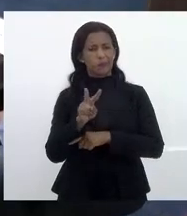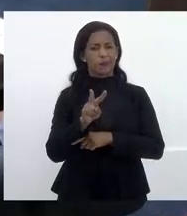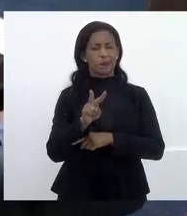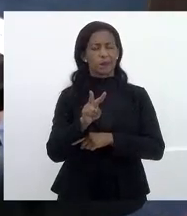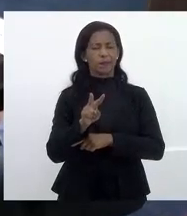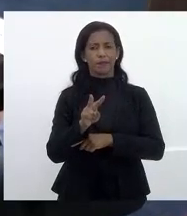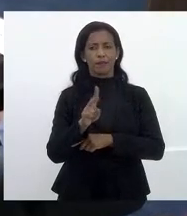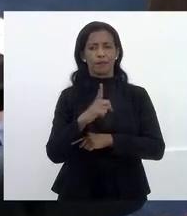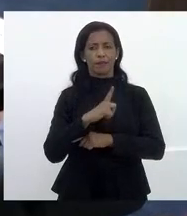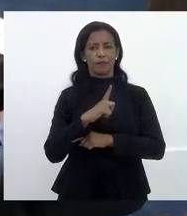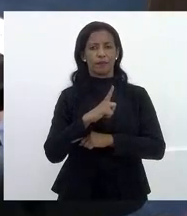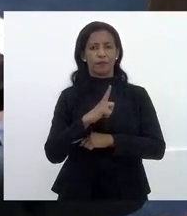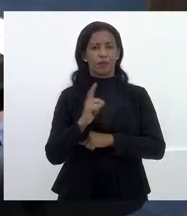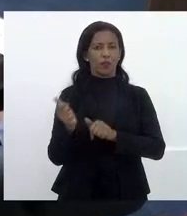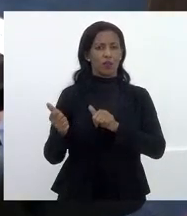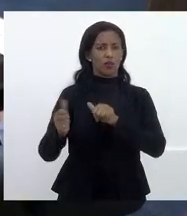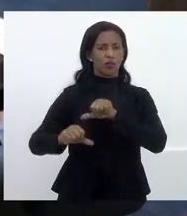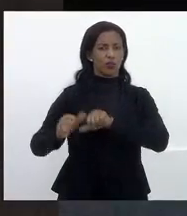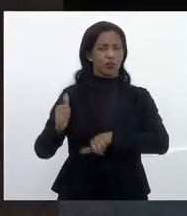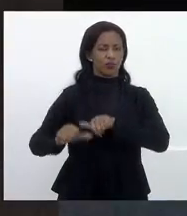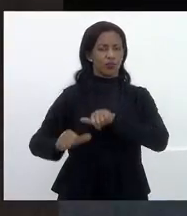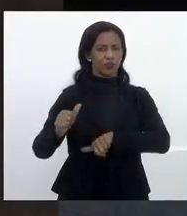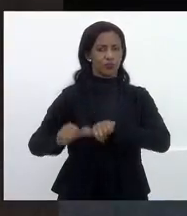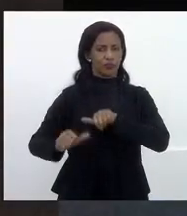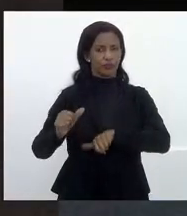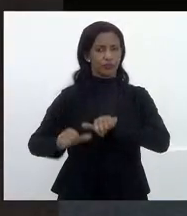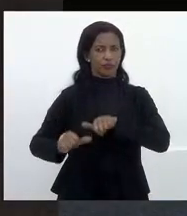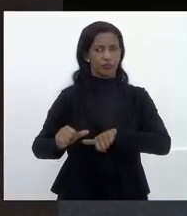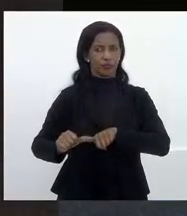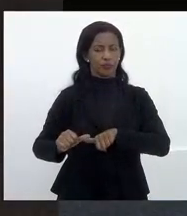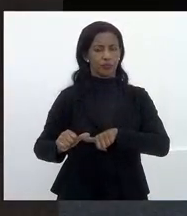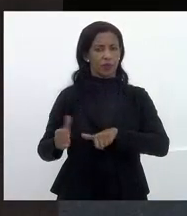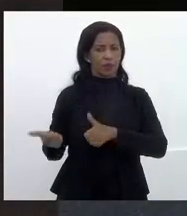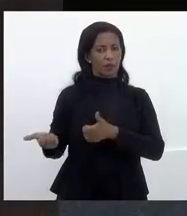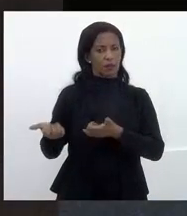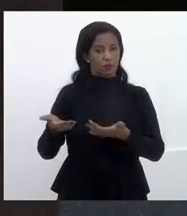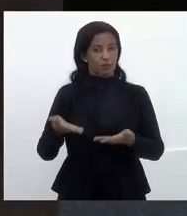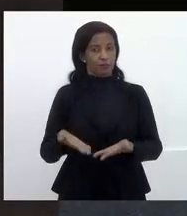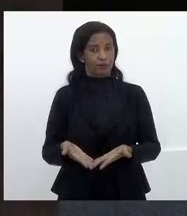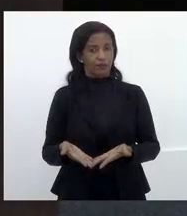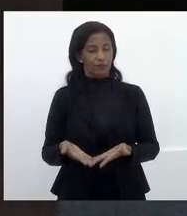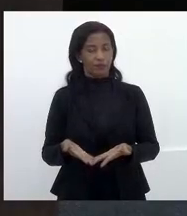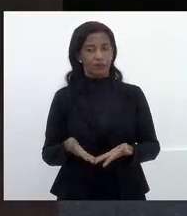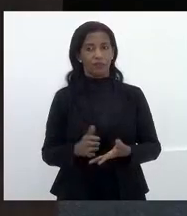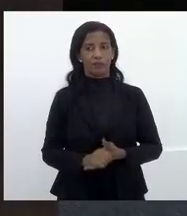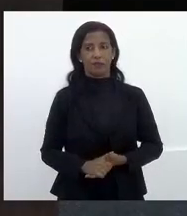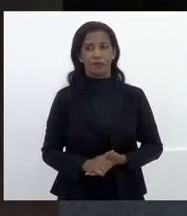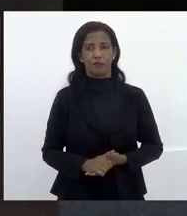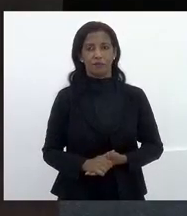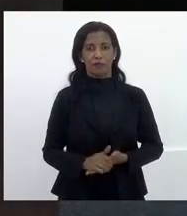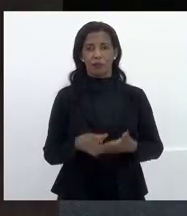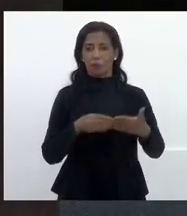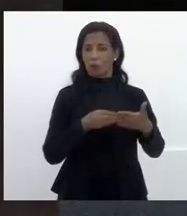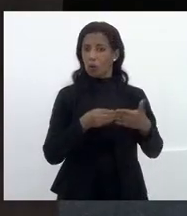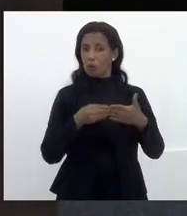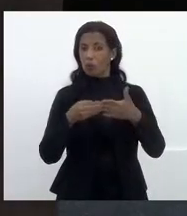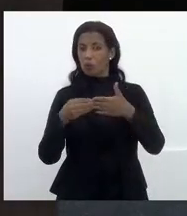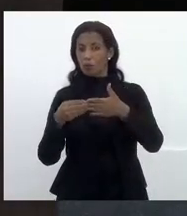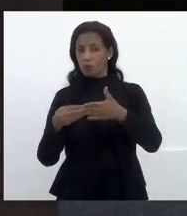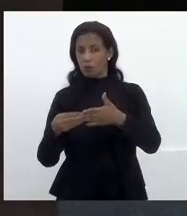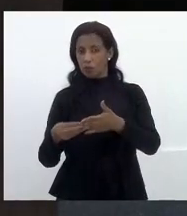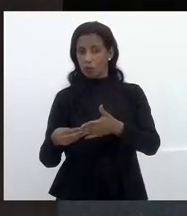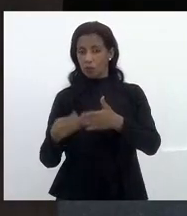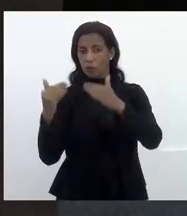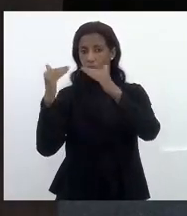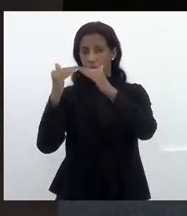é que tem uma dinâmica que ela não tá digamos conduzindo